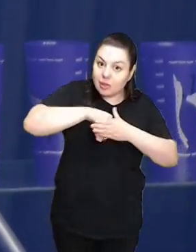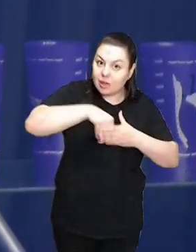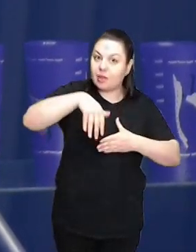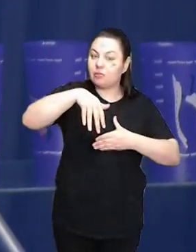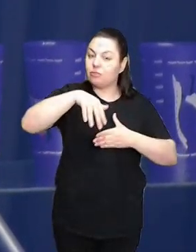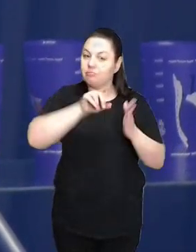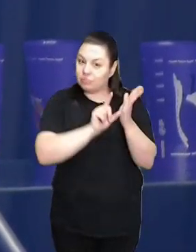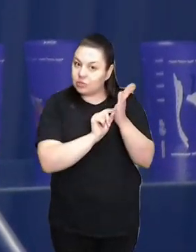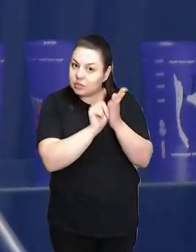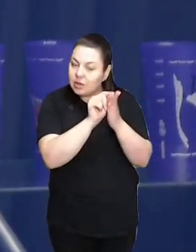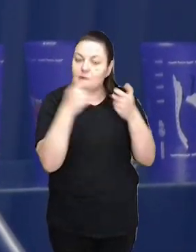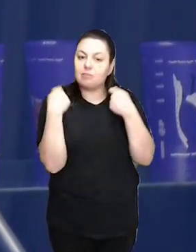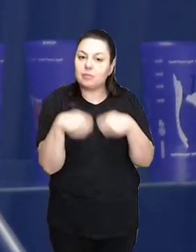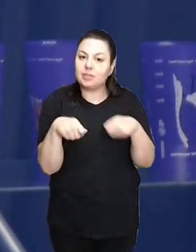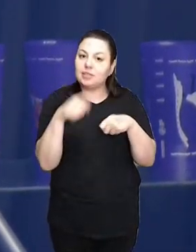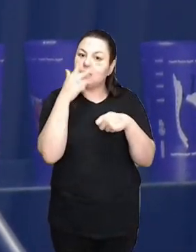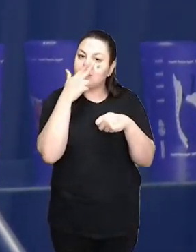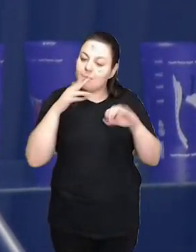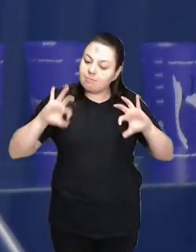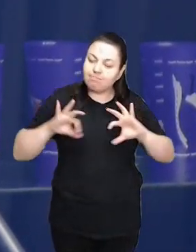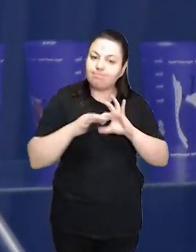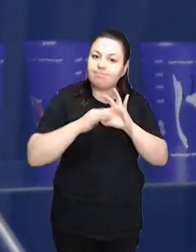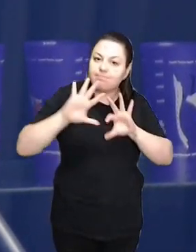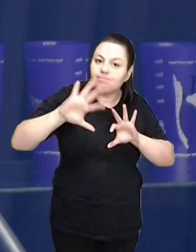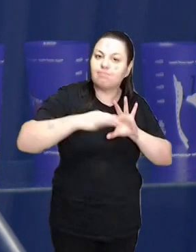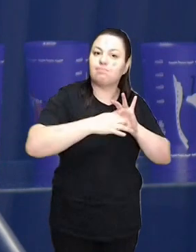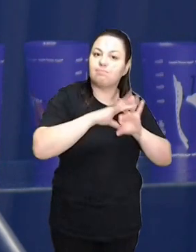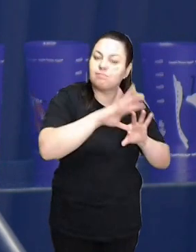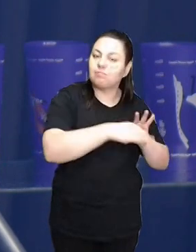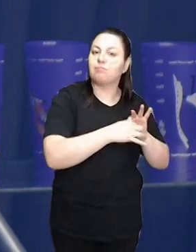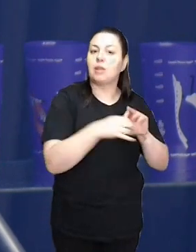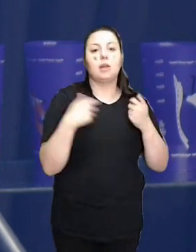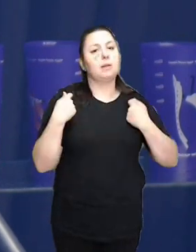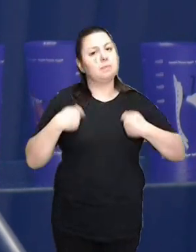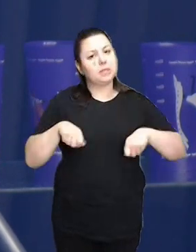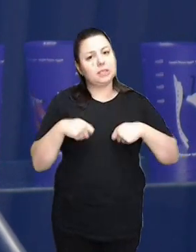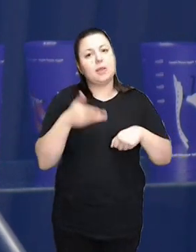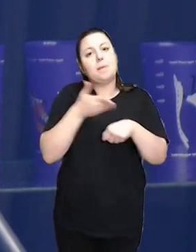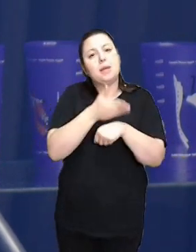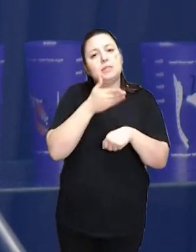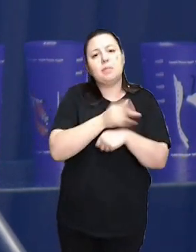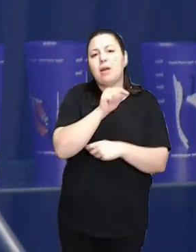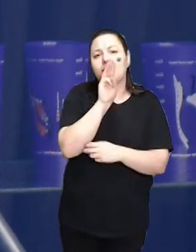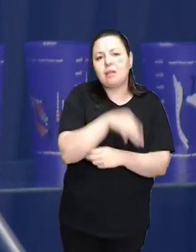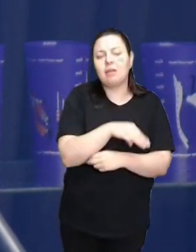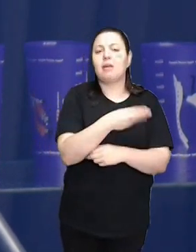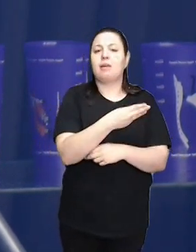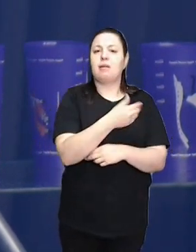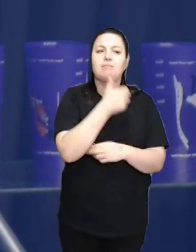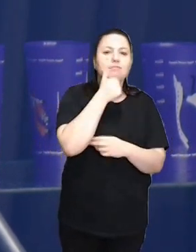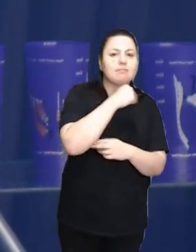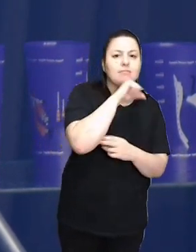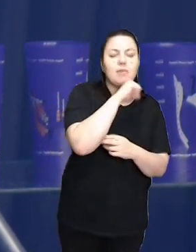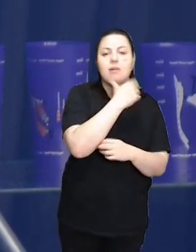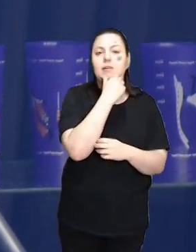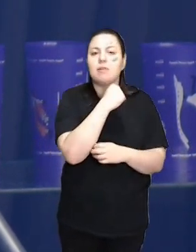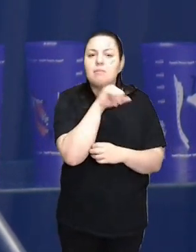ser integrativo, né? Ele precisa contar tanto com a participação dos pais, dos professores, da comunidade escolar como um